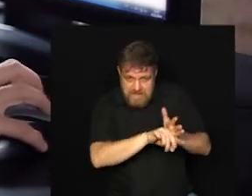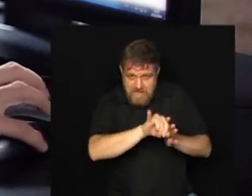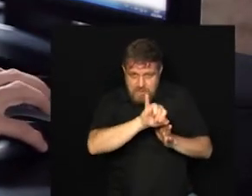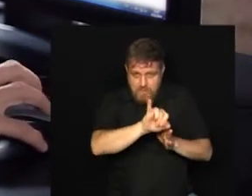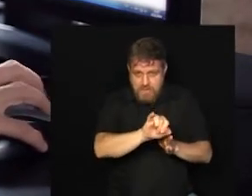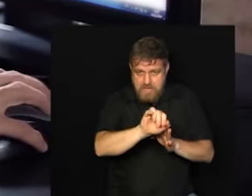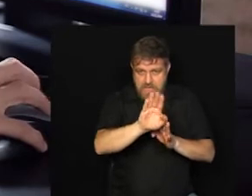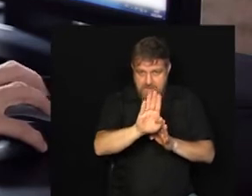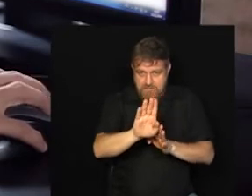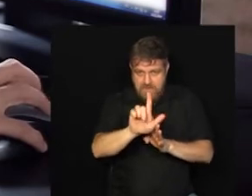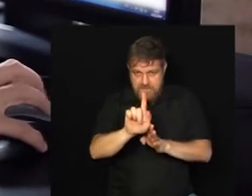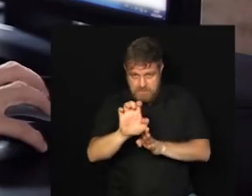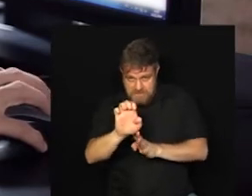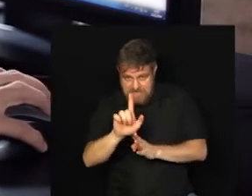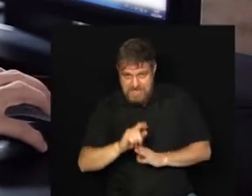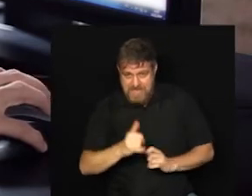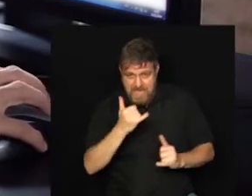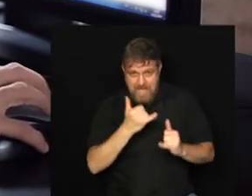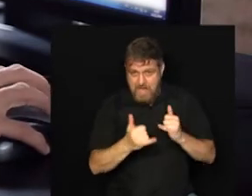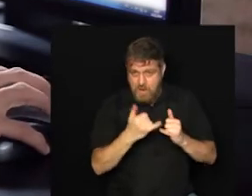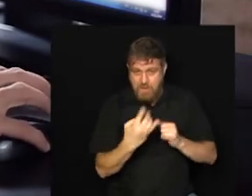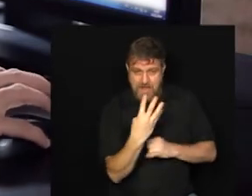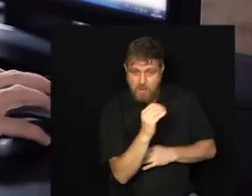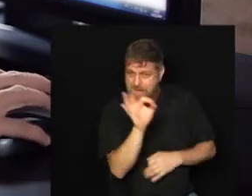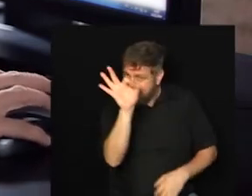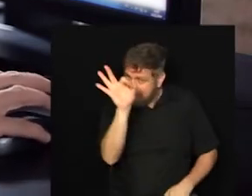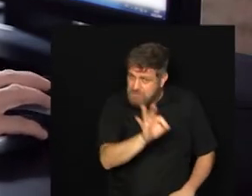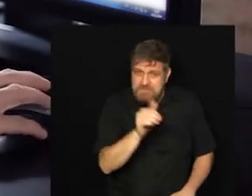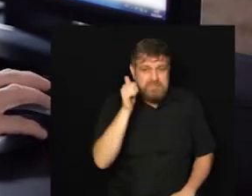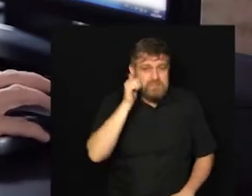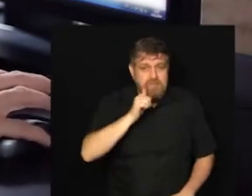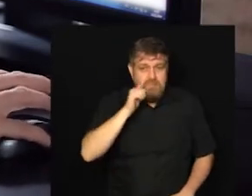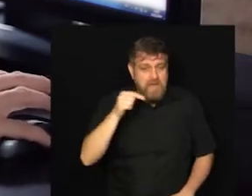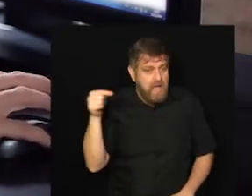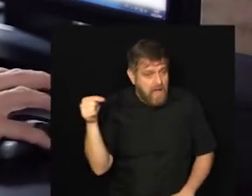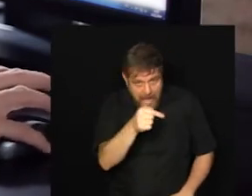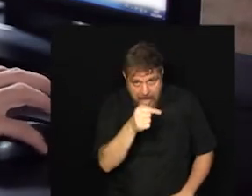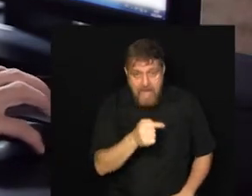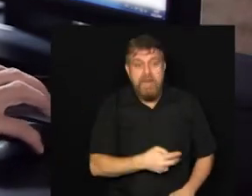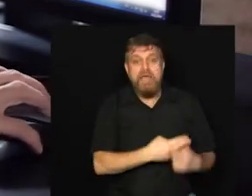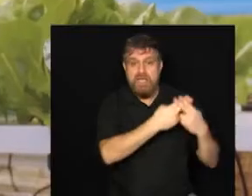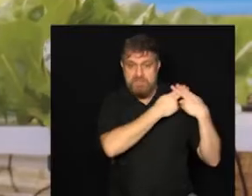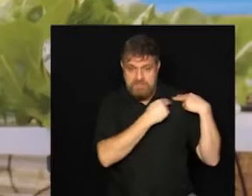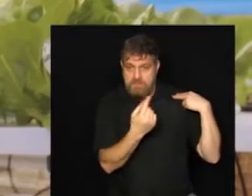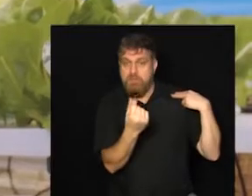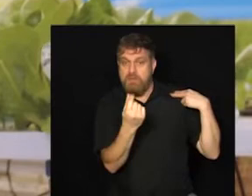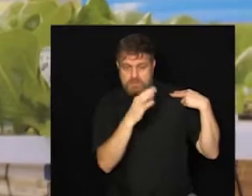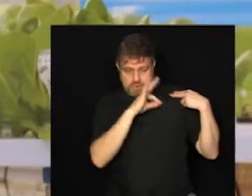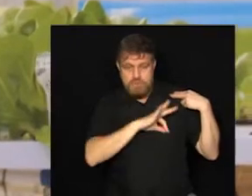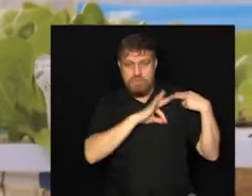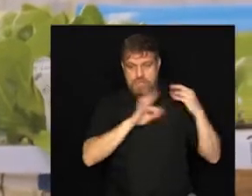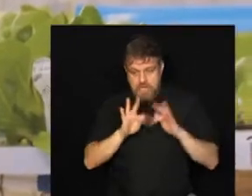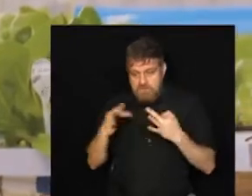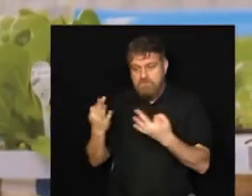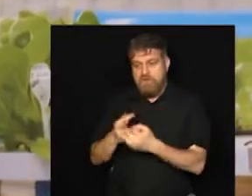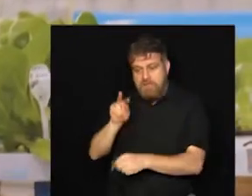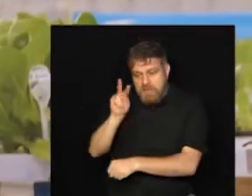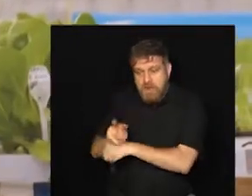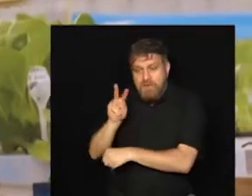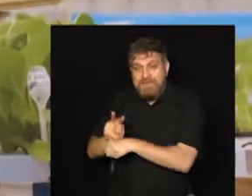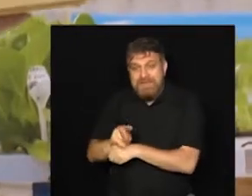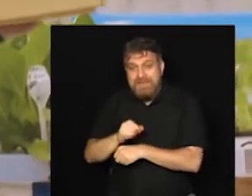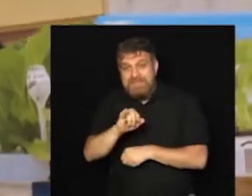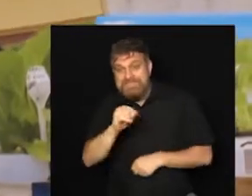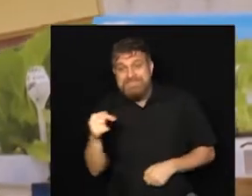de 30, quase 40% das nossas mulheres, elas que são a rima do lar, que elas cuidam da família. E quando